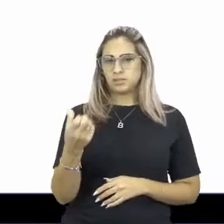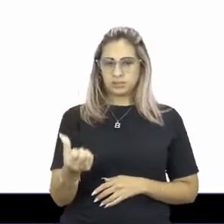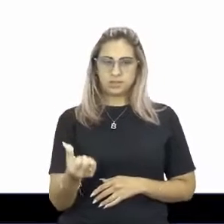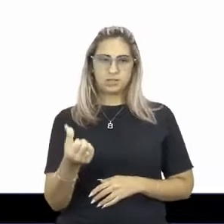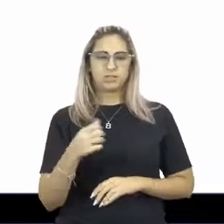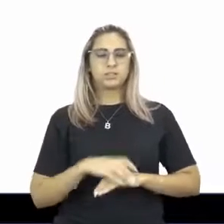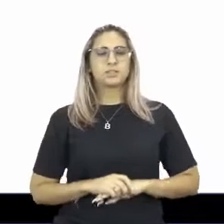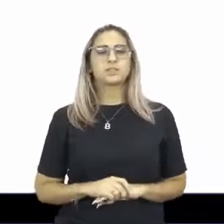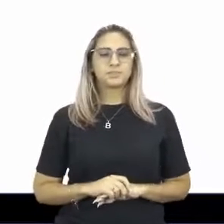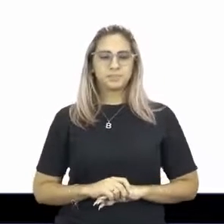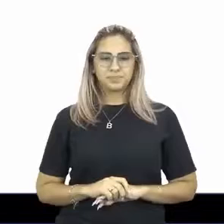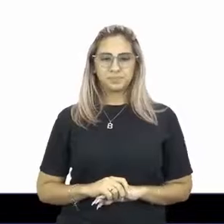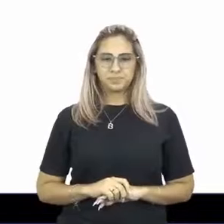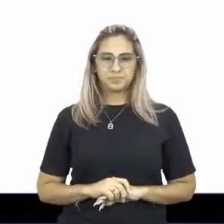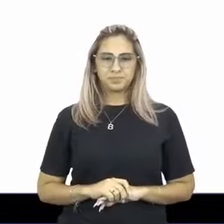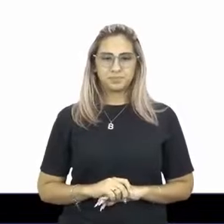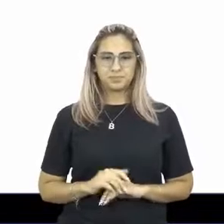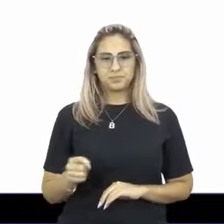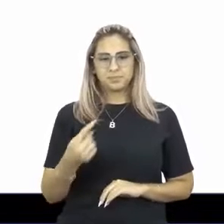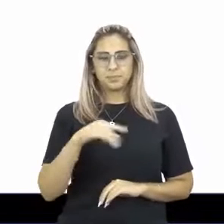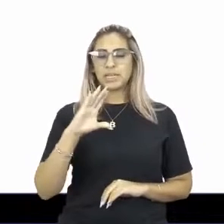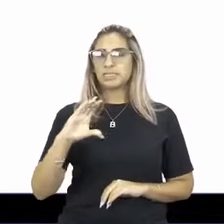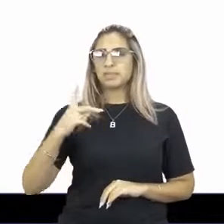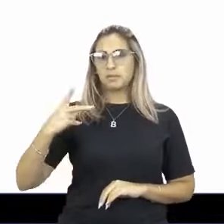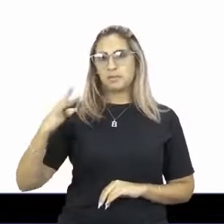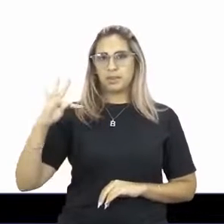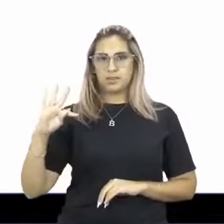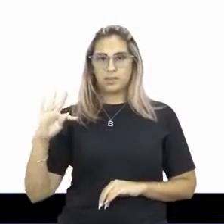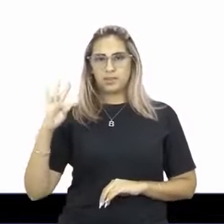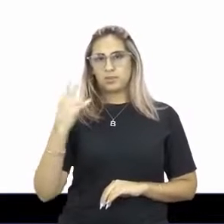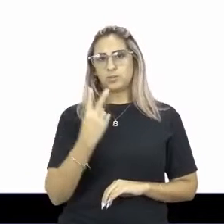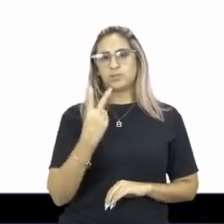295.216 e aí inscritos por CPF